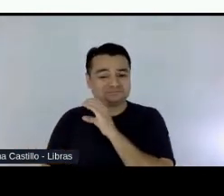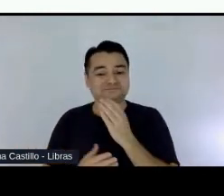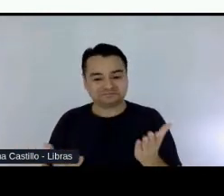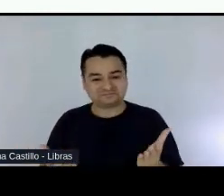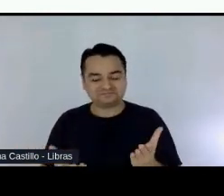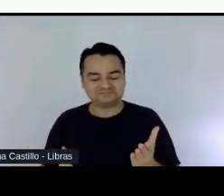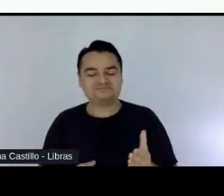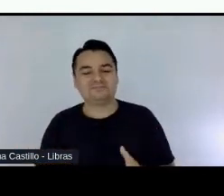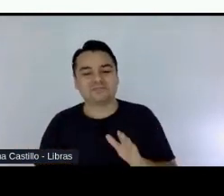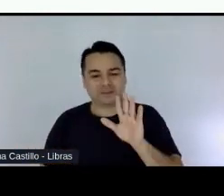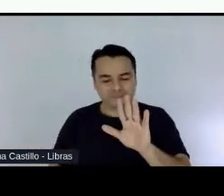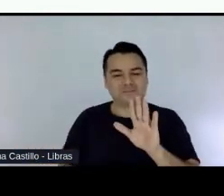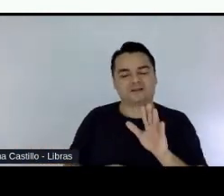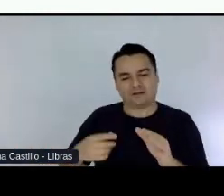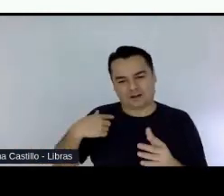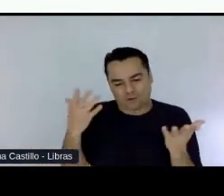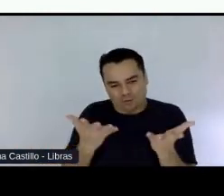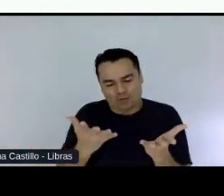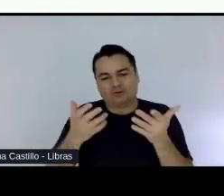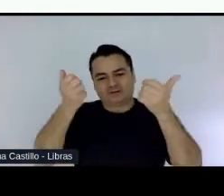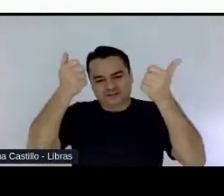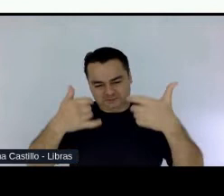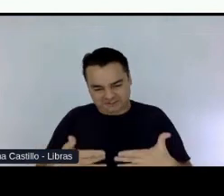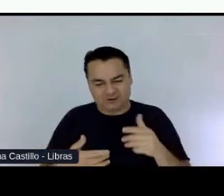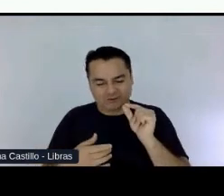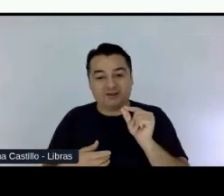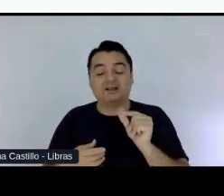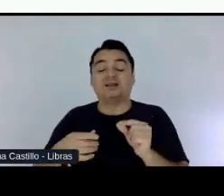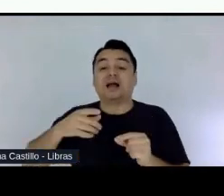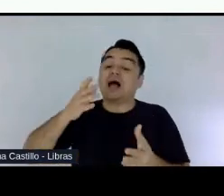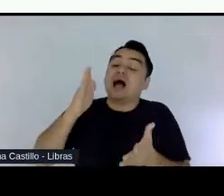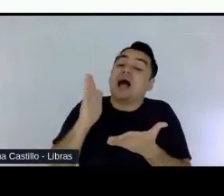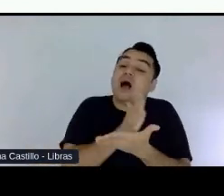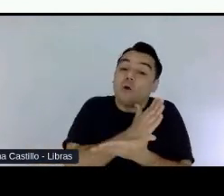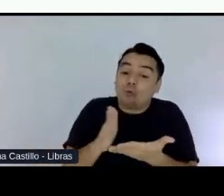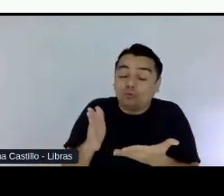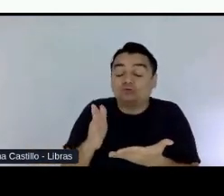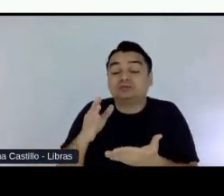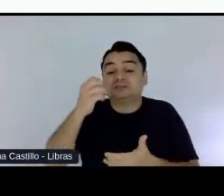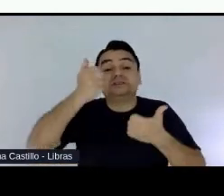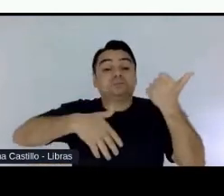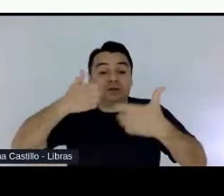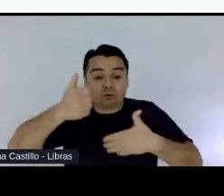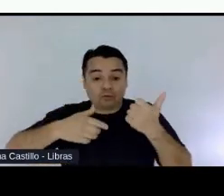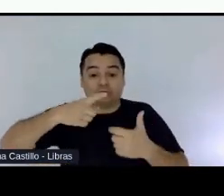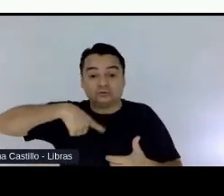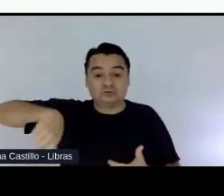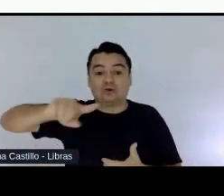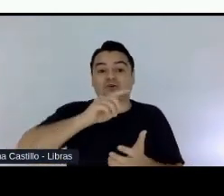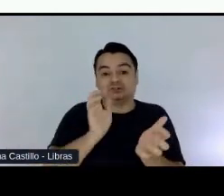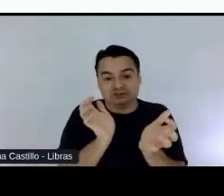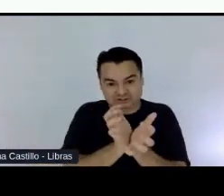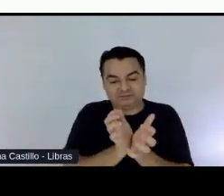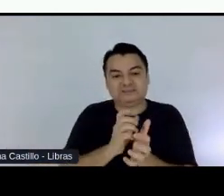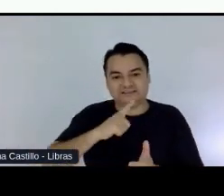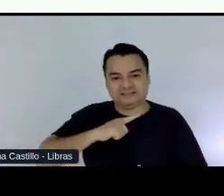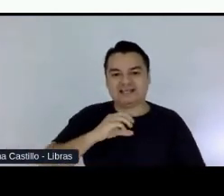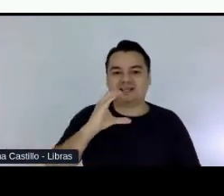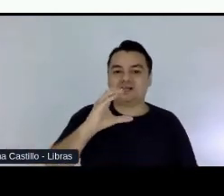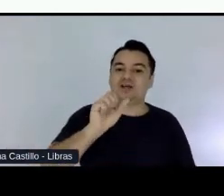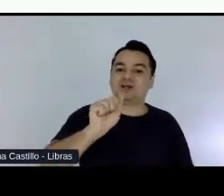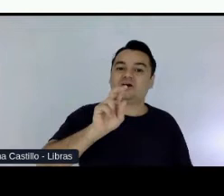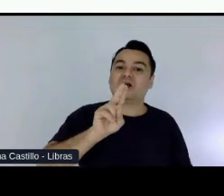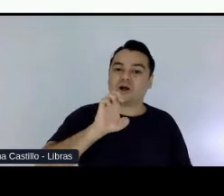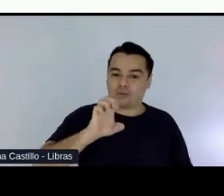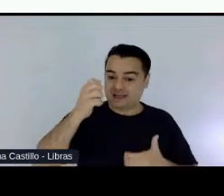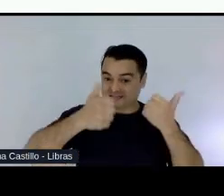E aí, gente, eu vou trazer agora para vocês alguns depoimentos do nosso time, tá? Vou trazer o vídeo do Cauê